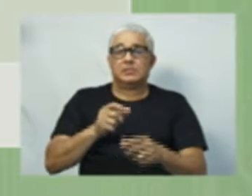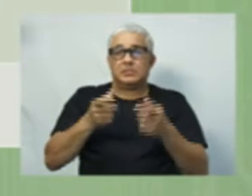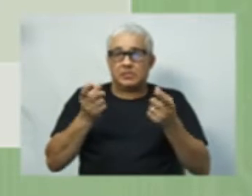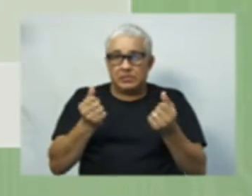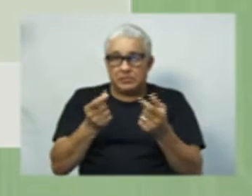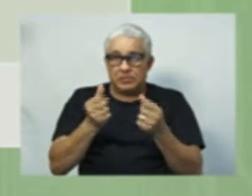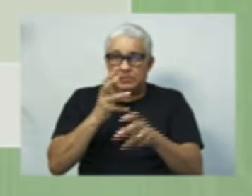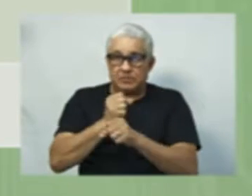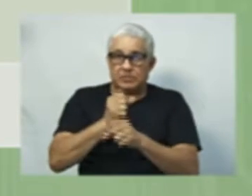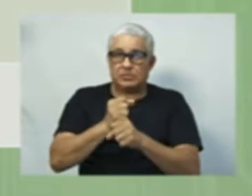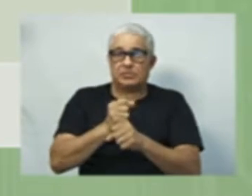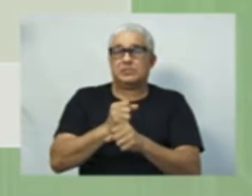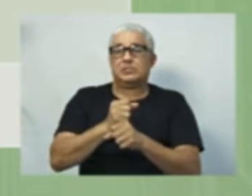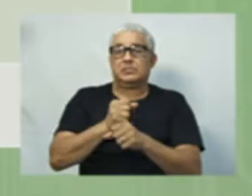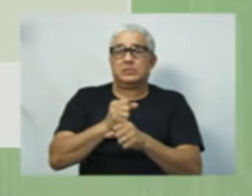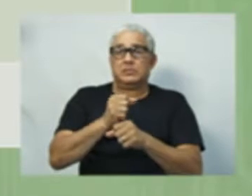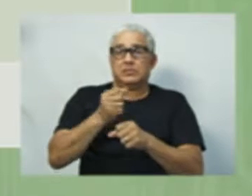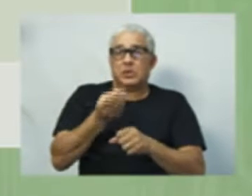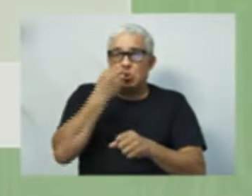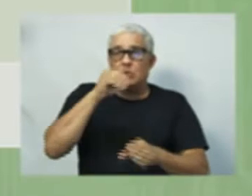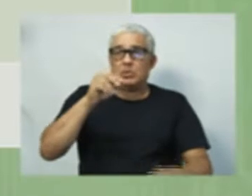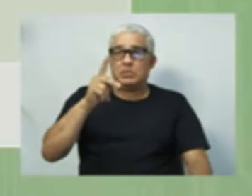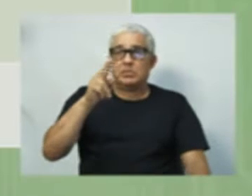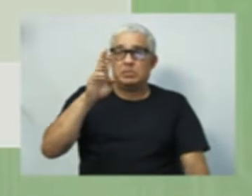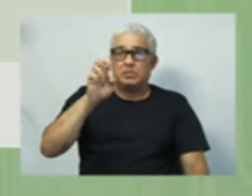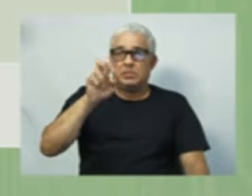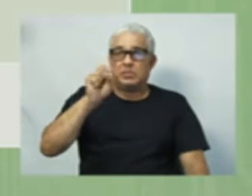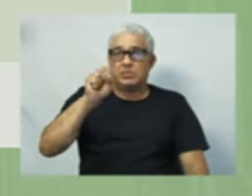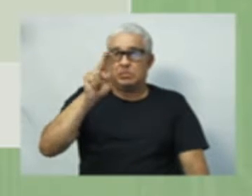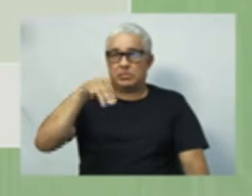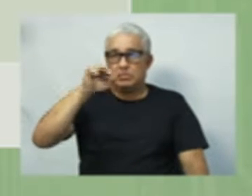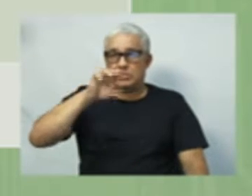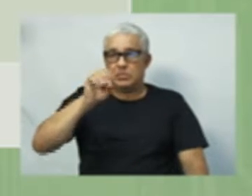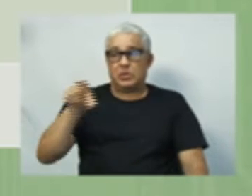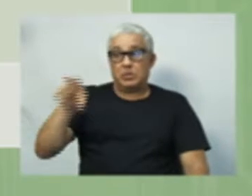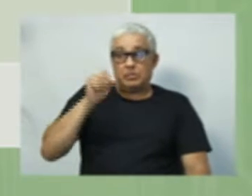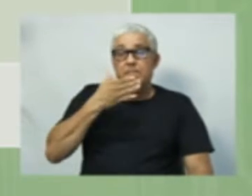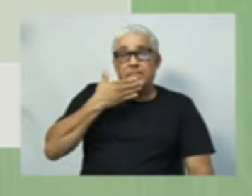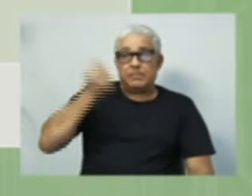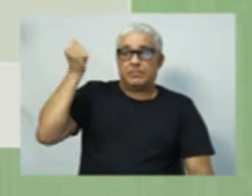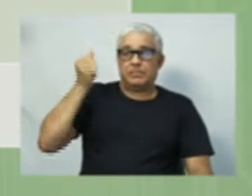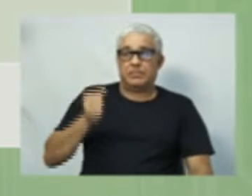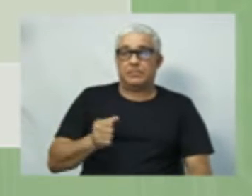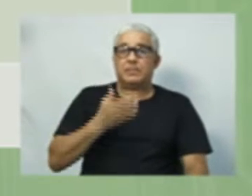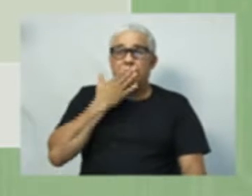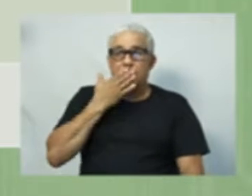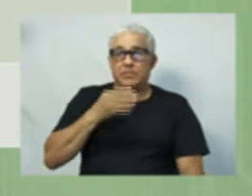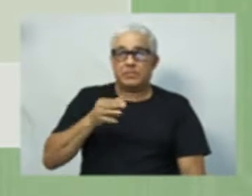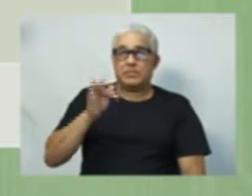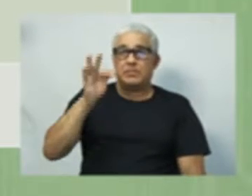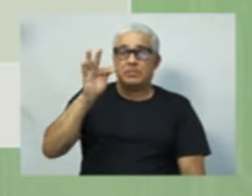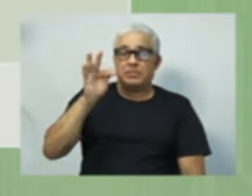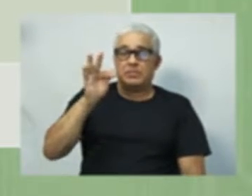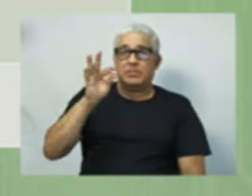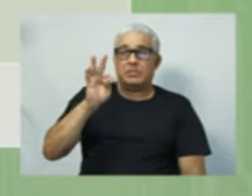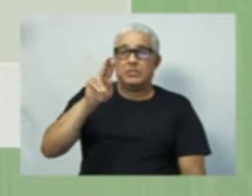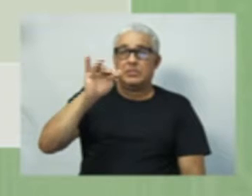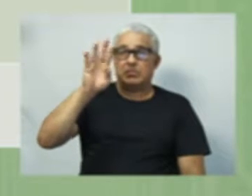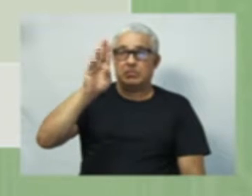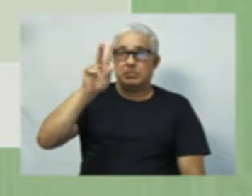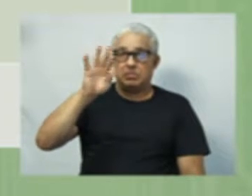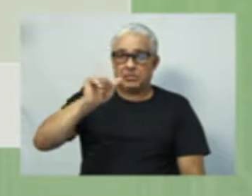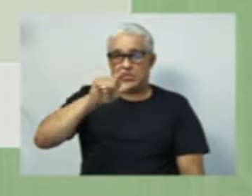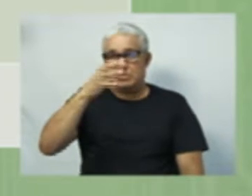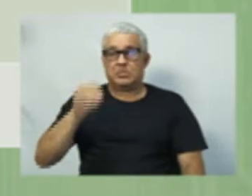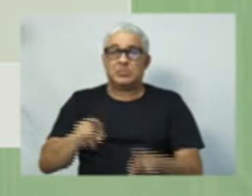do lucro presumido. Escolher da melhor forma de tributação, breve contextualização sobre o lucro. Na aula de